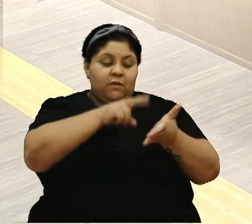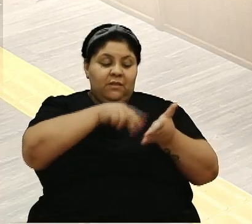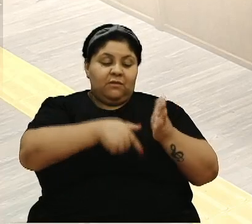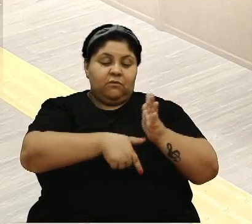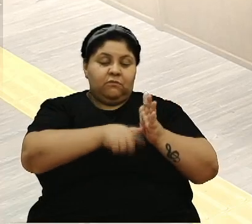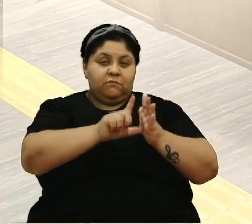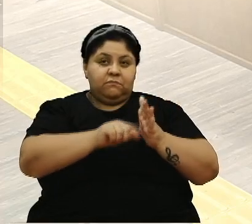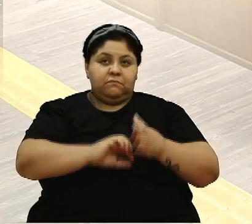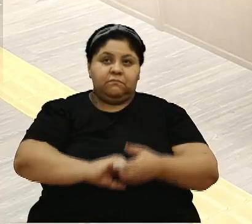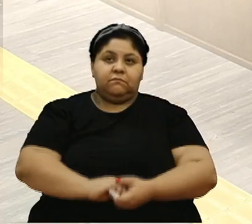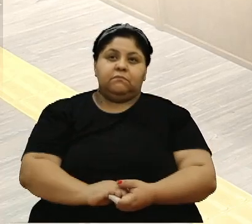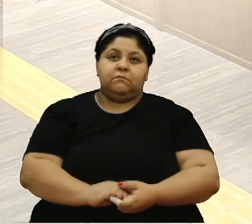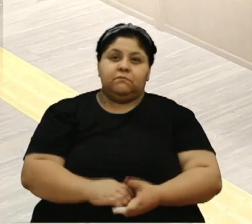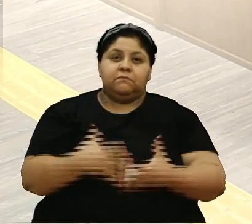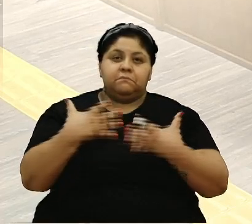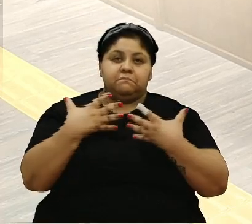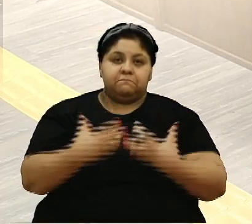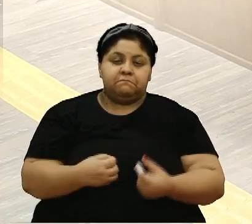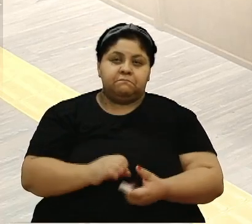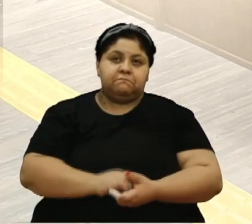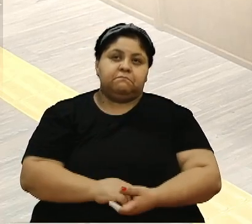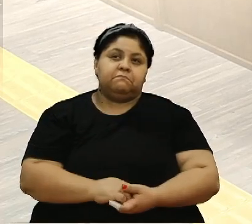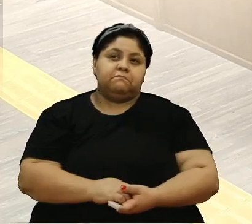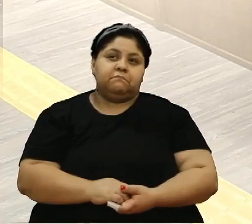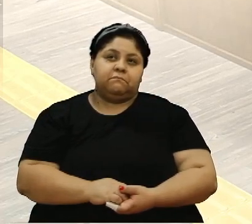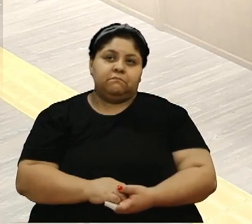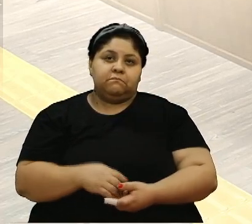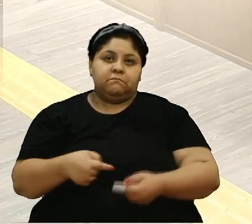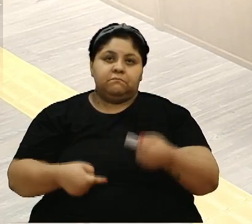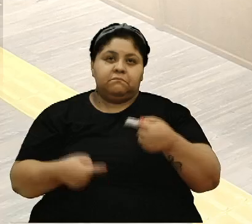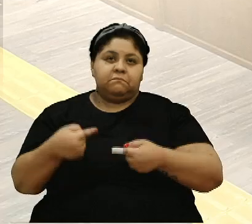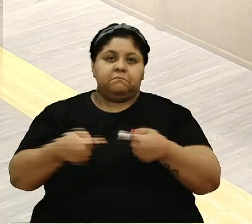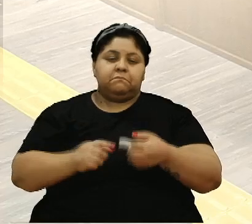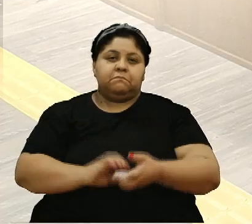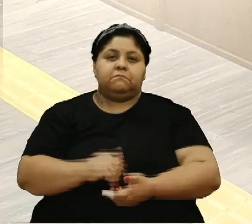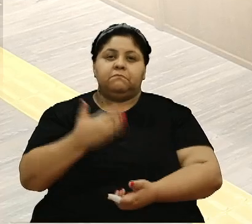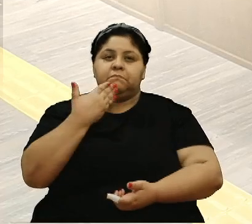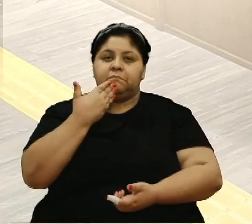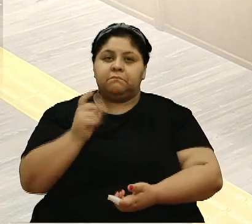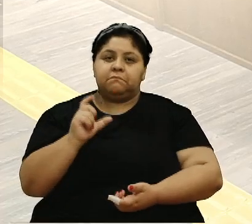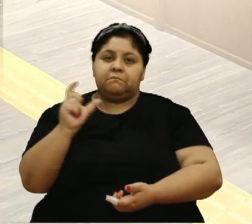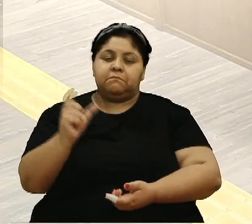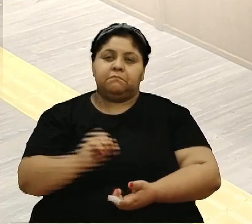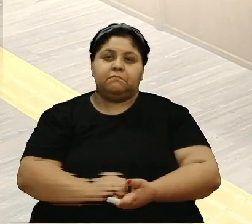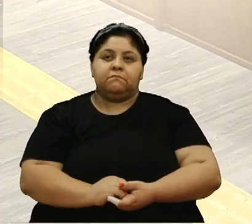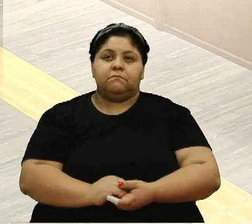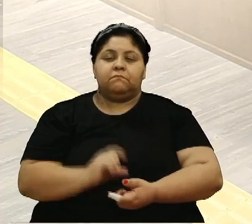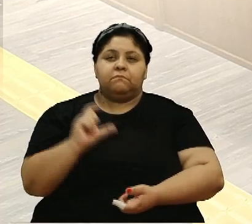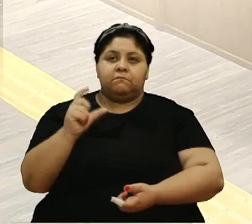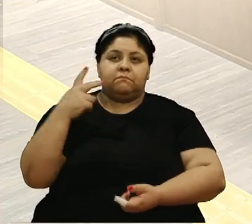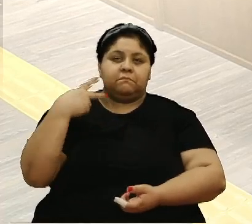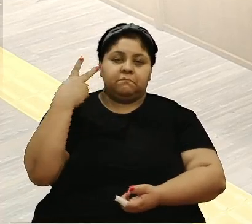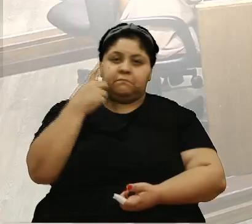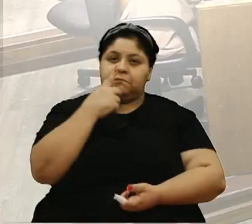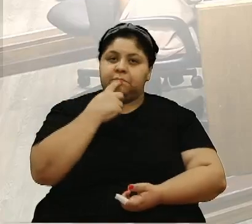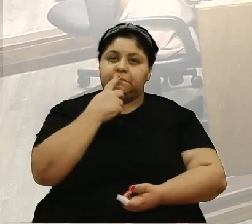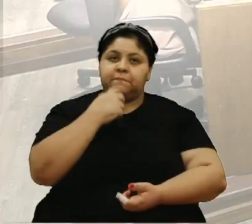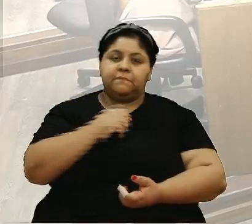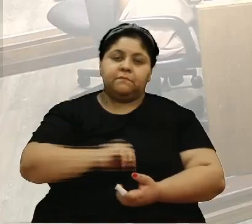discussão. Concedida. Em discussão? Peço a palavra. Com a palavra, a vereadora